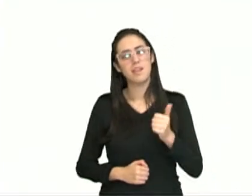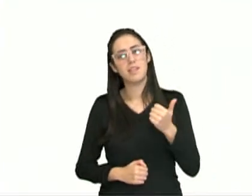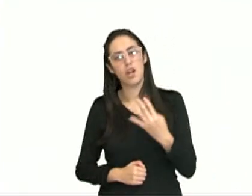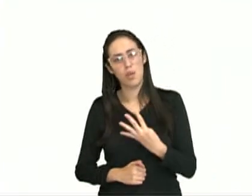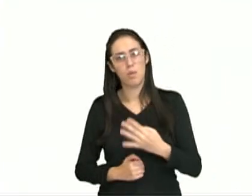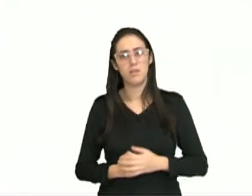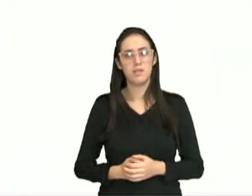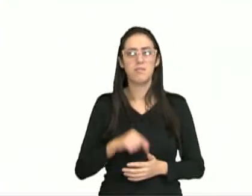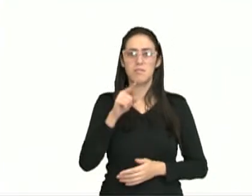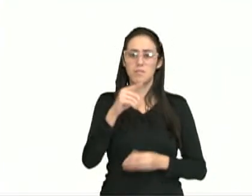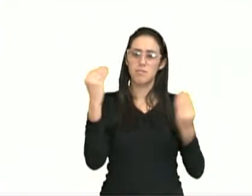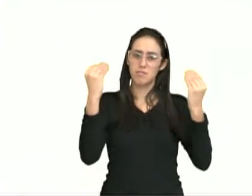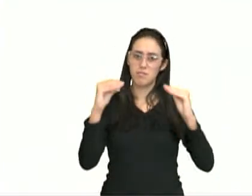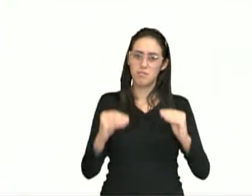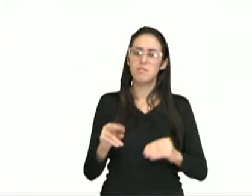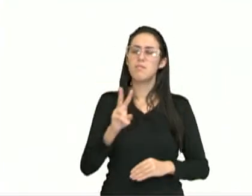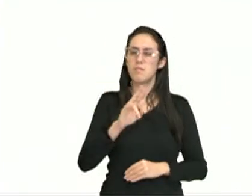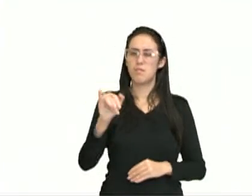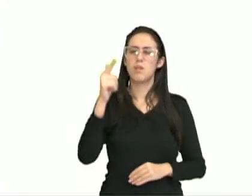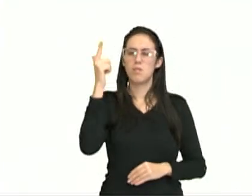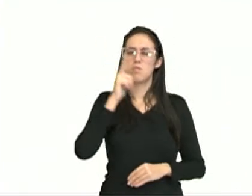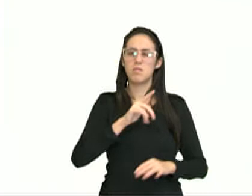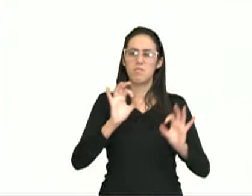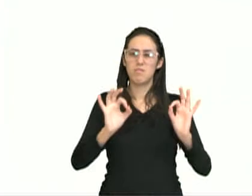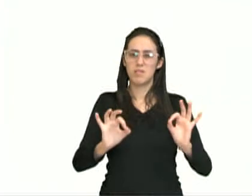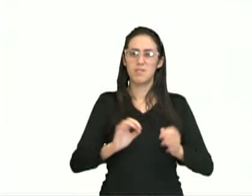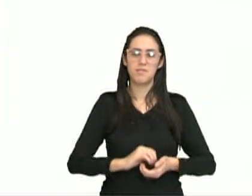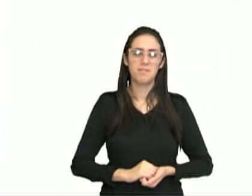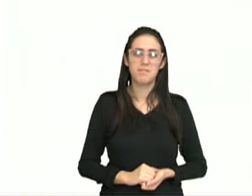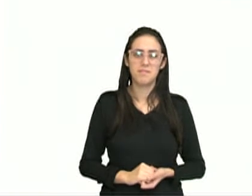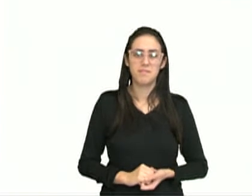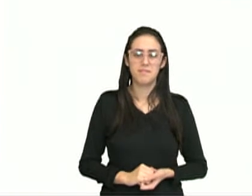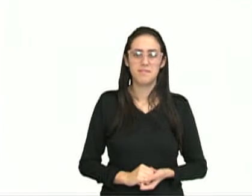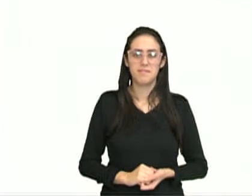preenchendo, fazendo as diagonais que vai dar bem certinho.